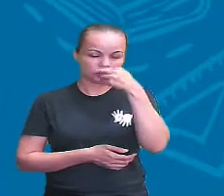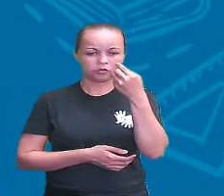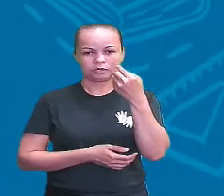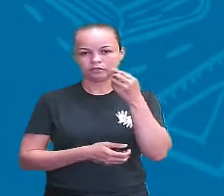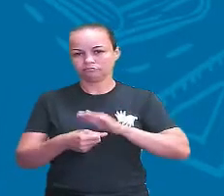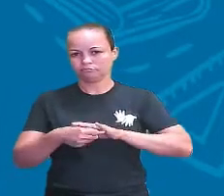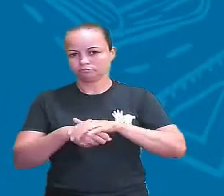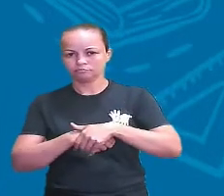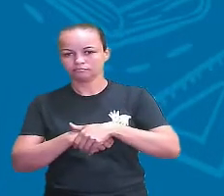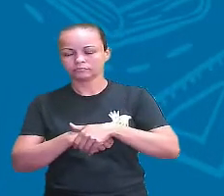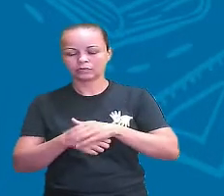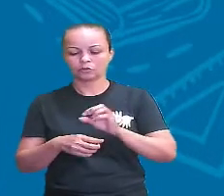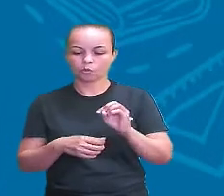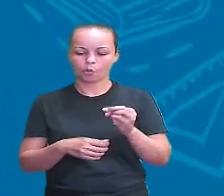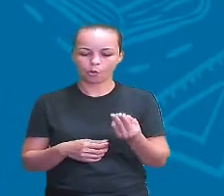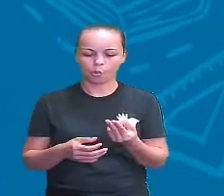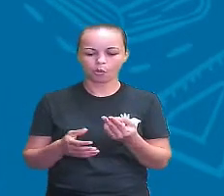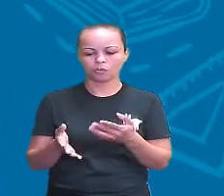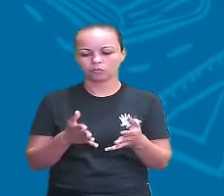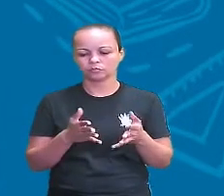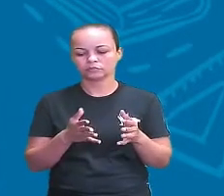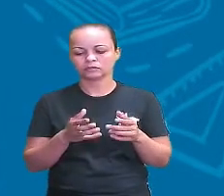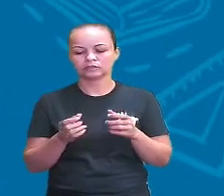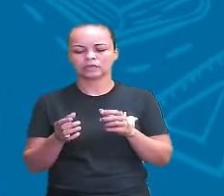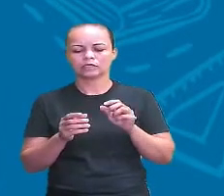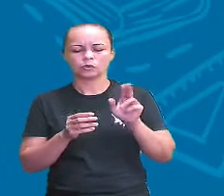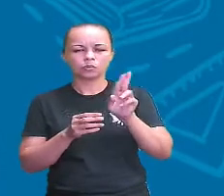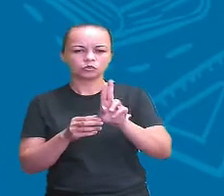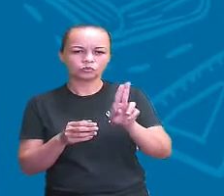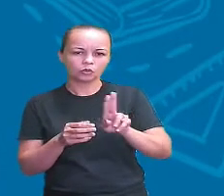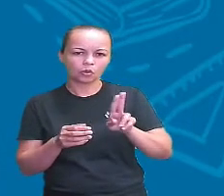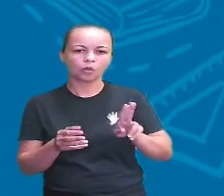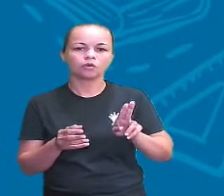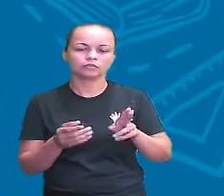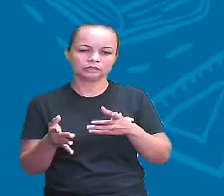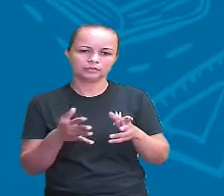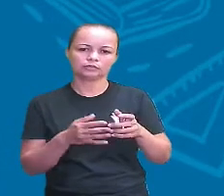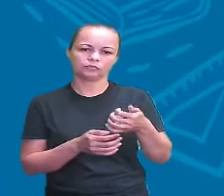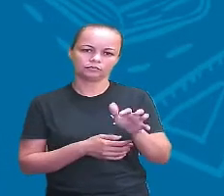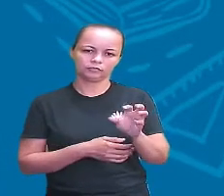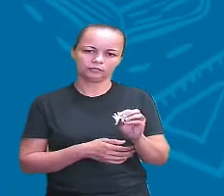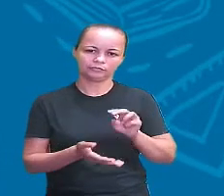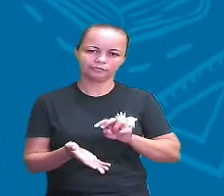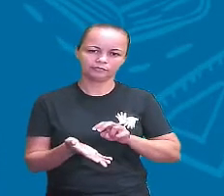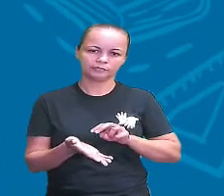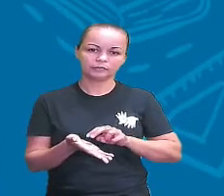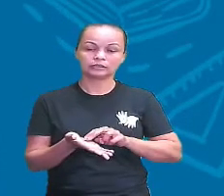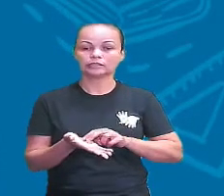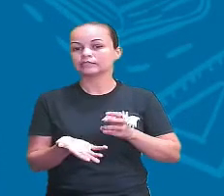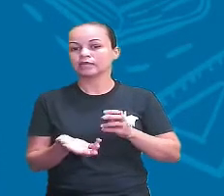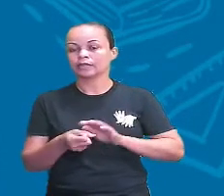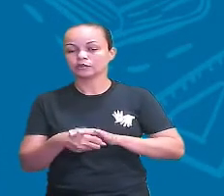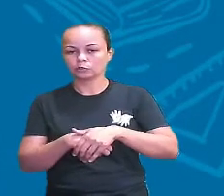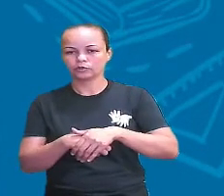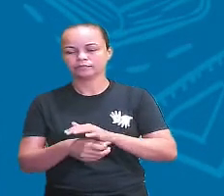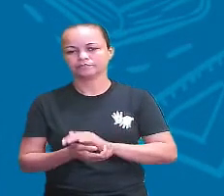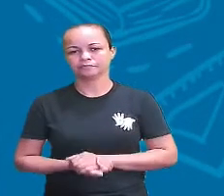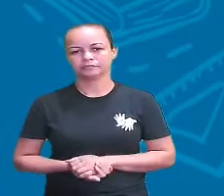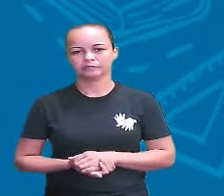noite. Ou it's 10 o'clock in the evening, também para dizer que são 10 da noite. Então, tem essas duas